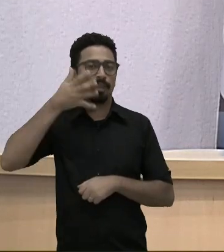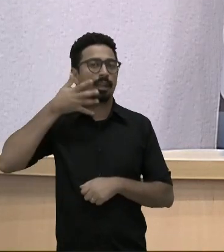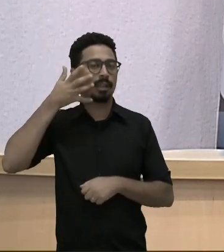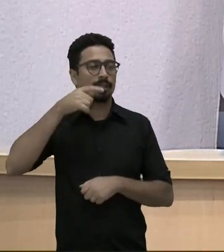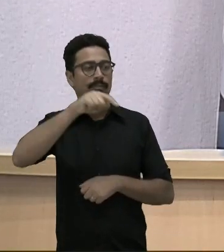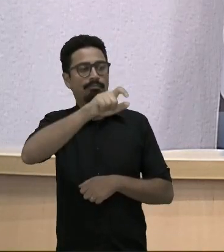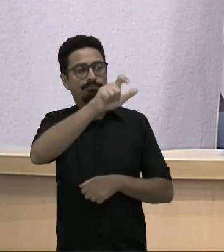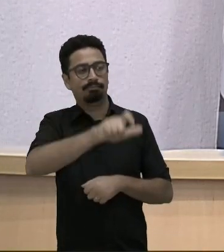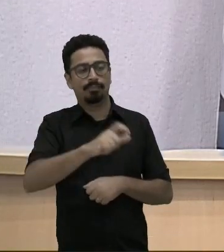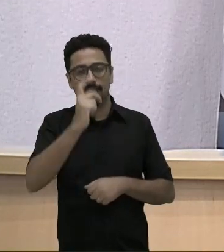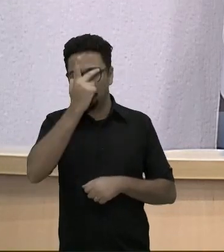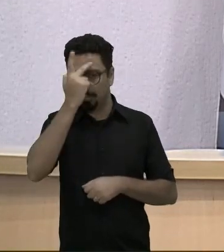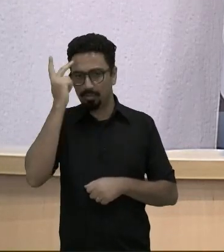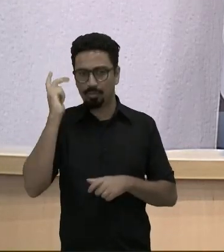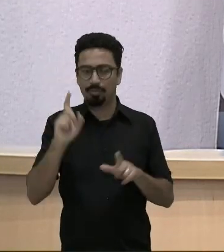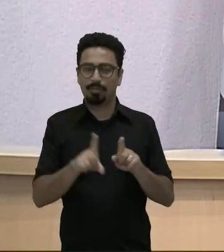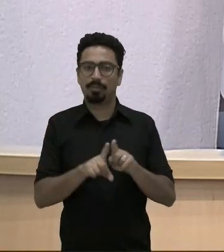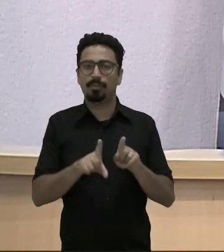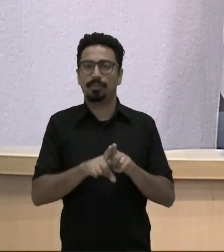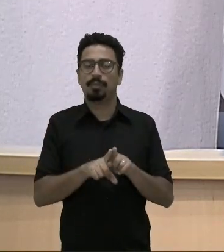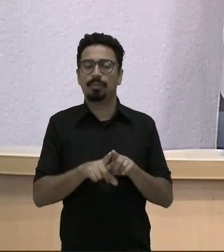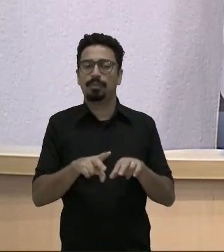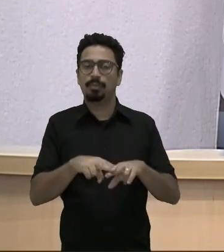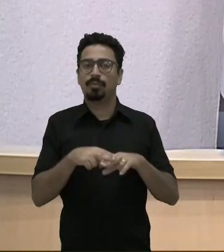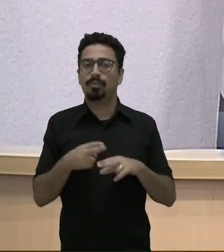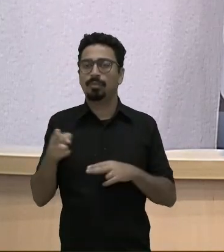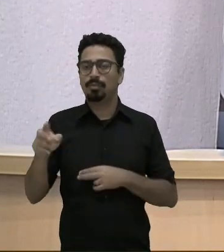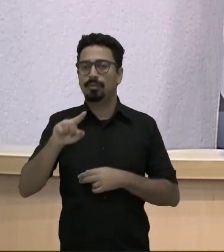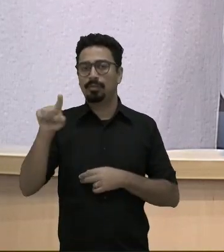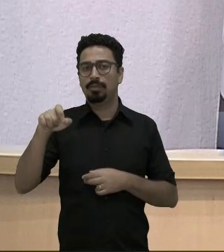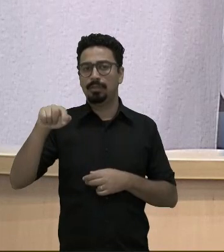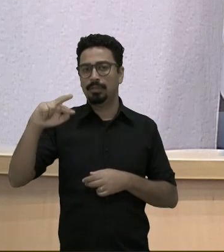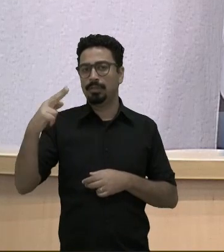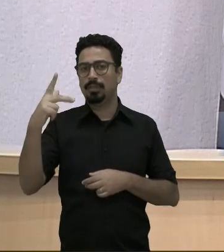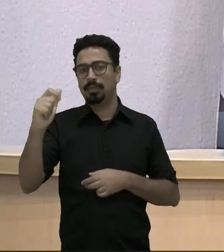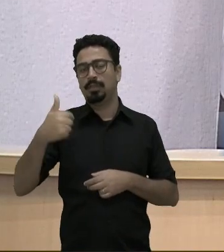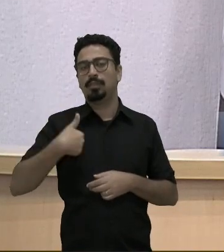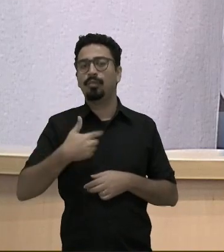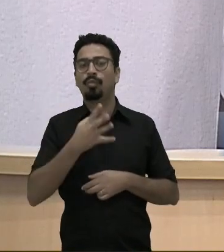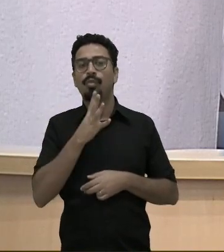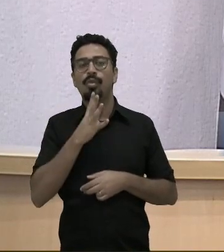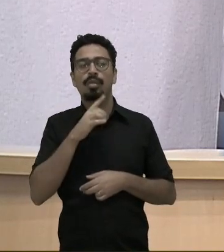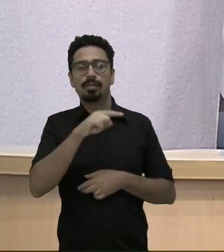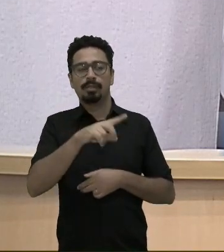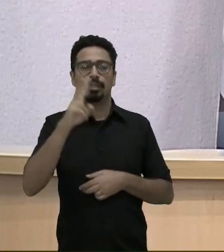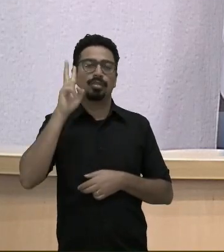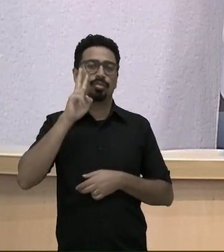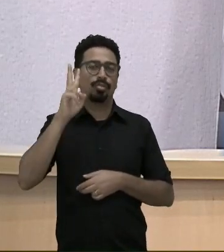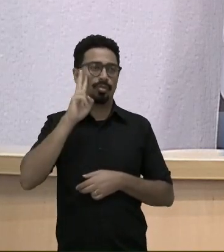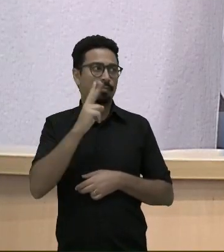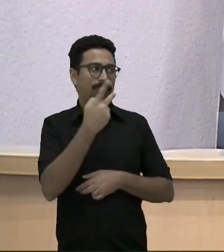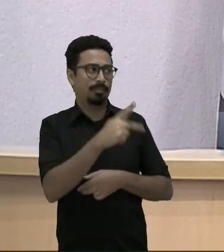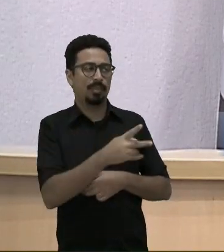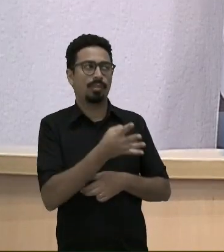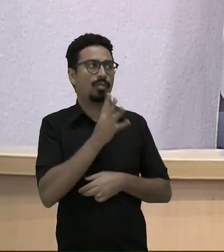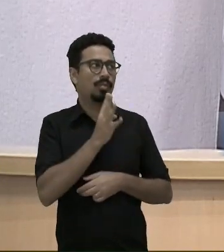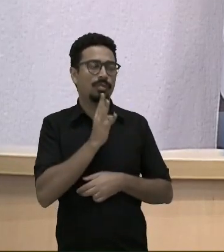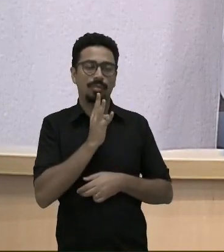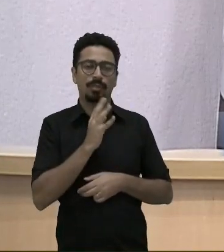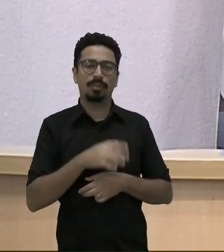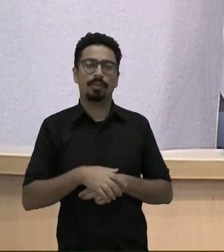senhor aí, foi através do nosso amigo Zequinha, eu fui lá conhecer ele. Você vê a história dele?